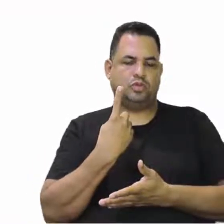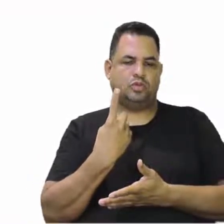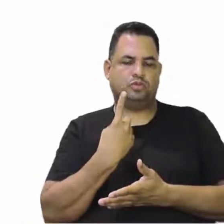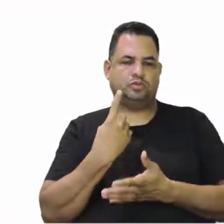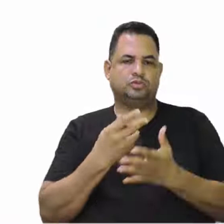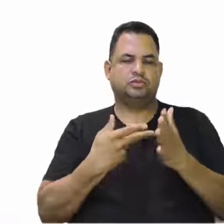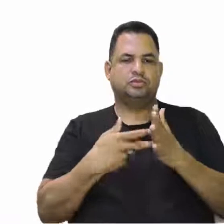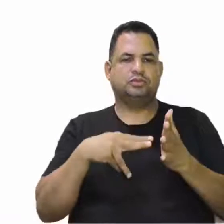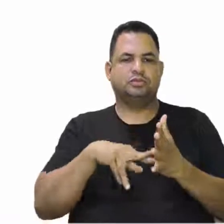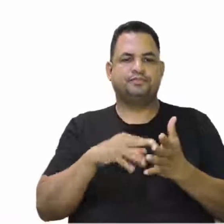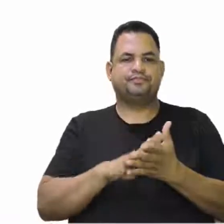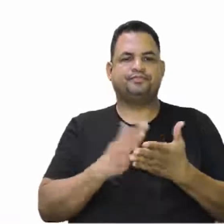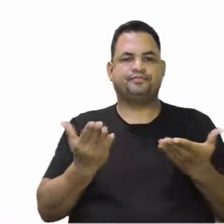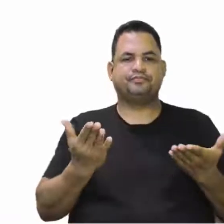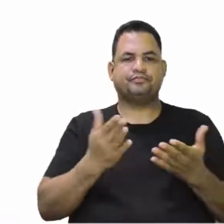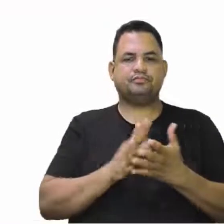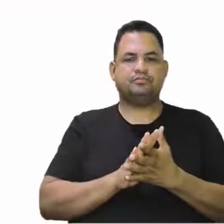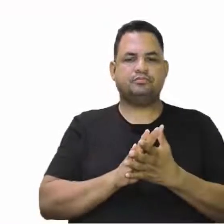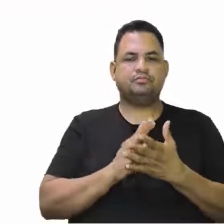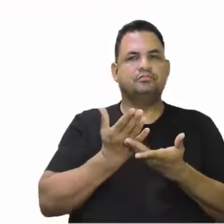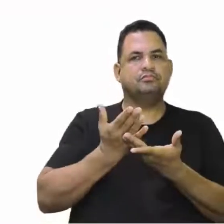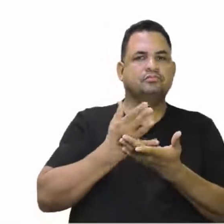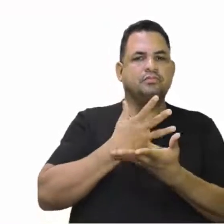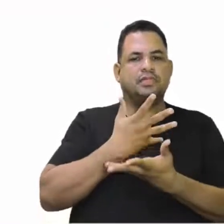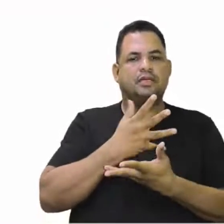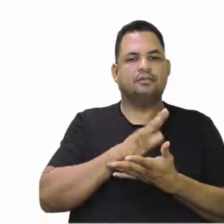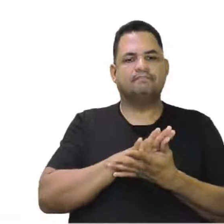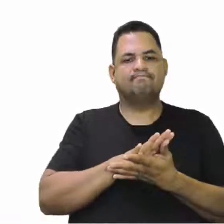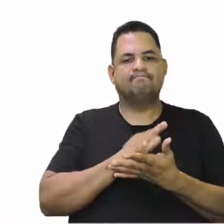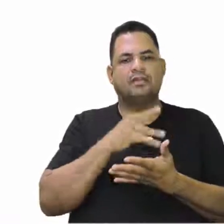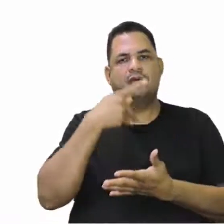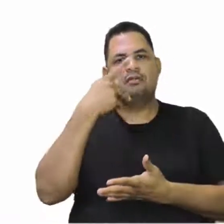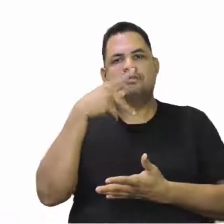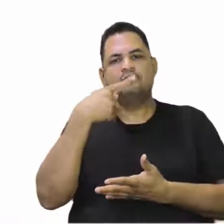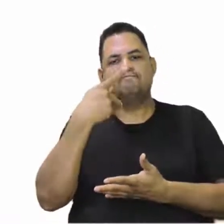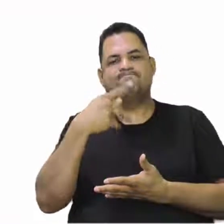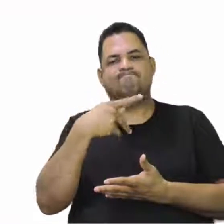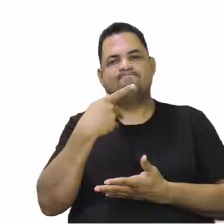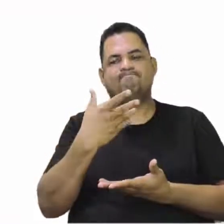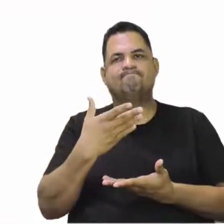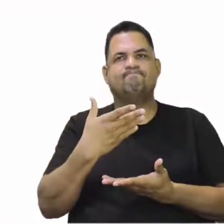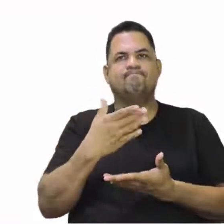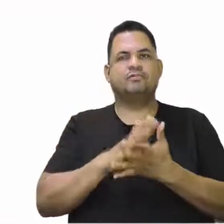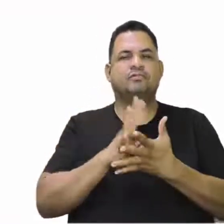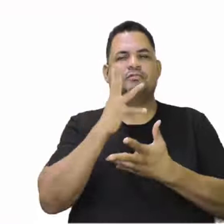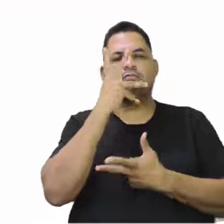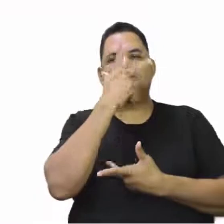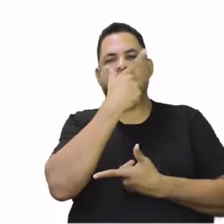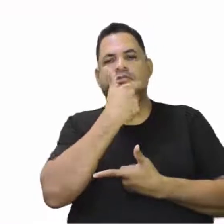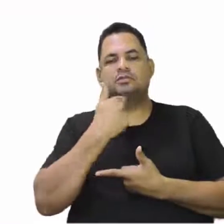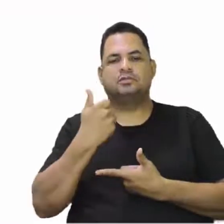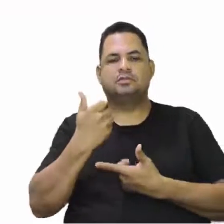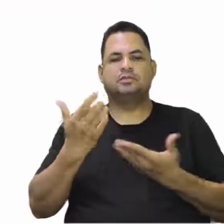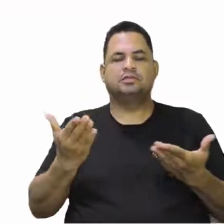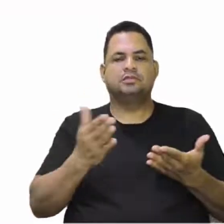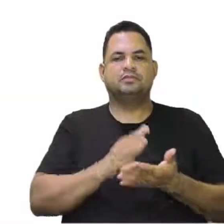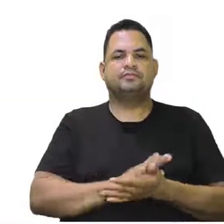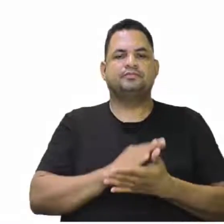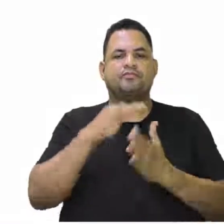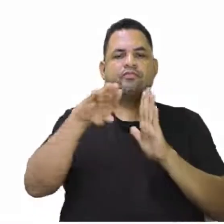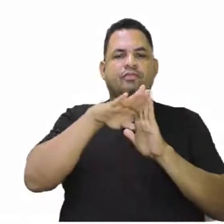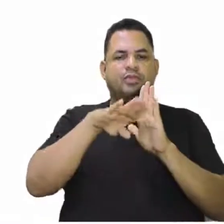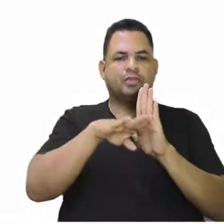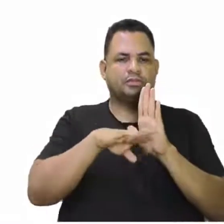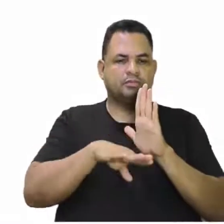significado. Às vezes para florear, às vezes para falar alguma coisa mais bonita. Elas são